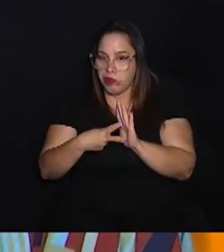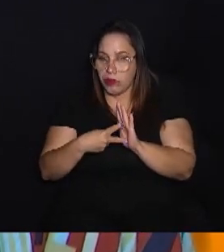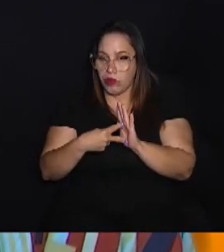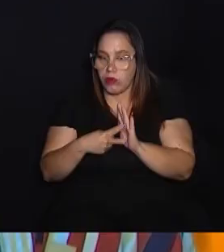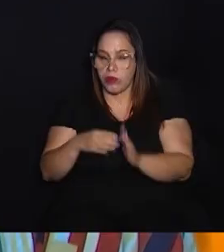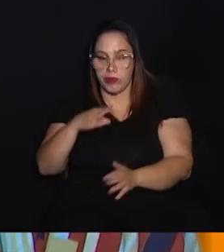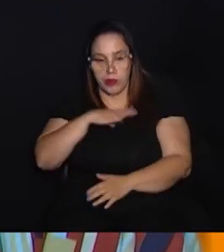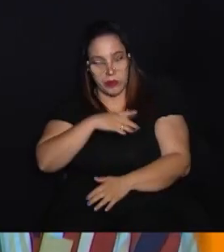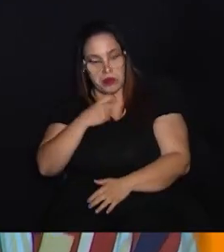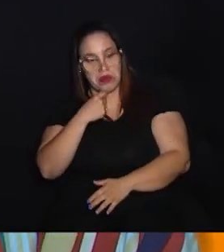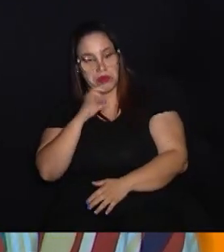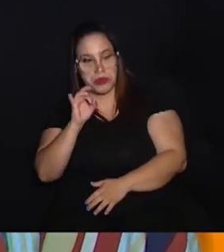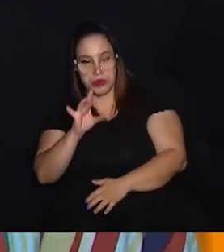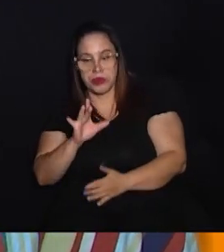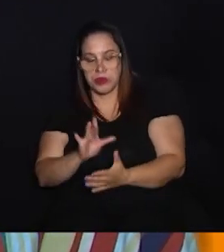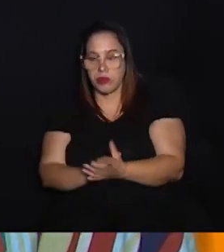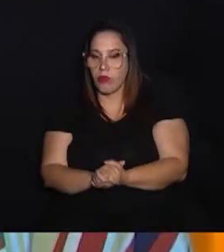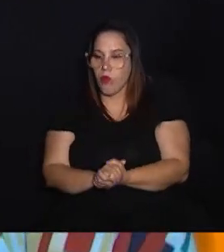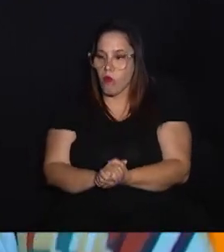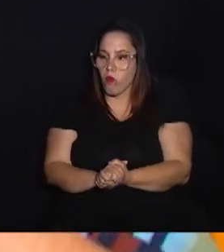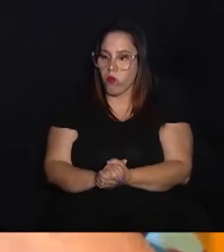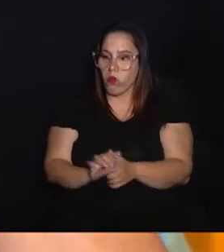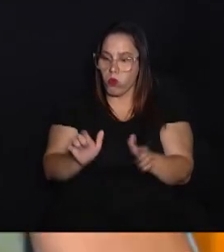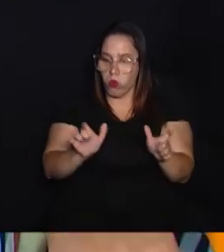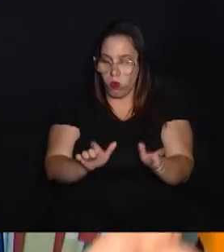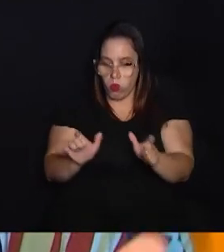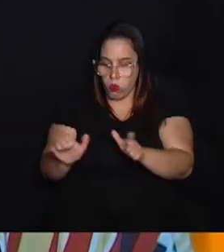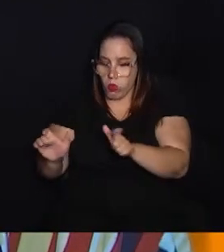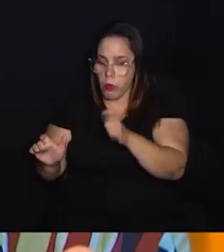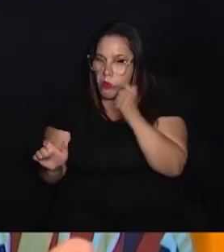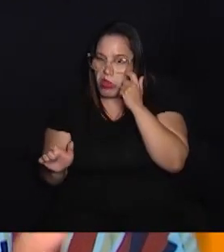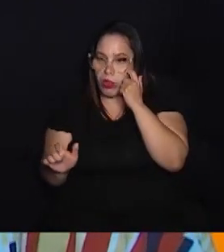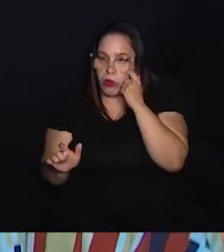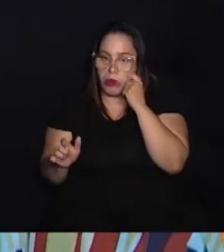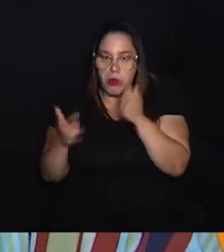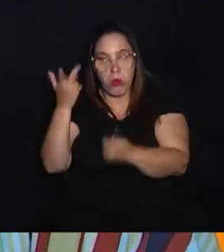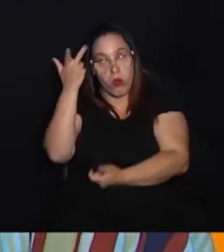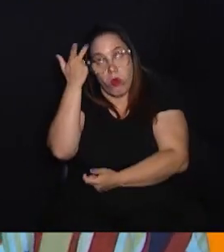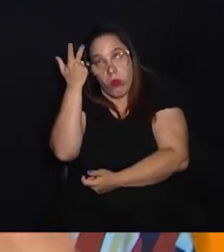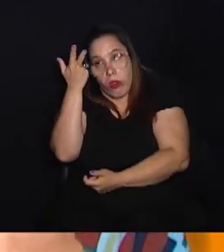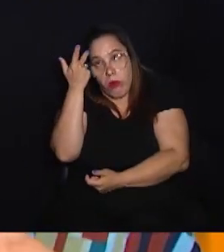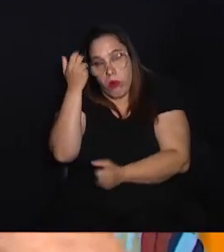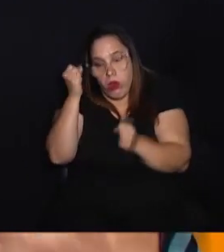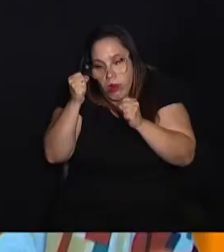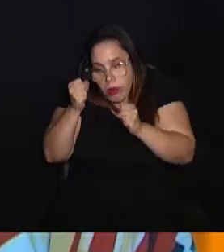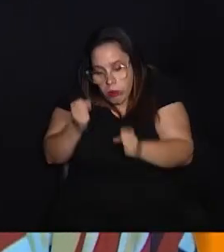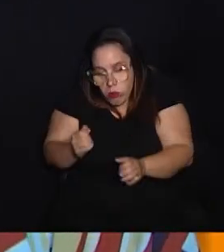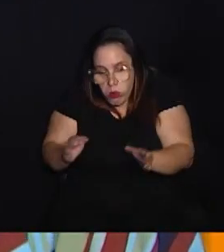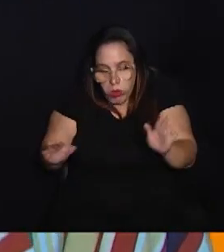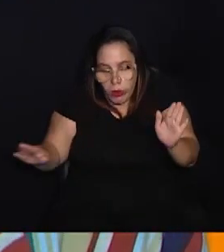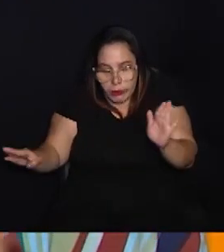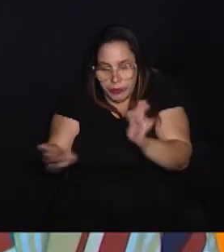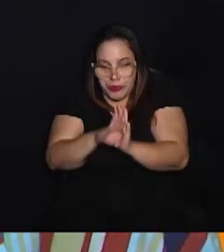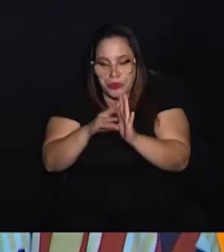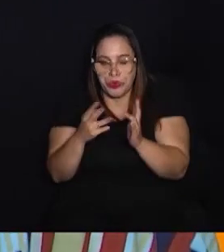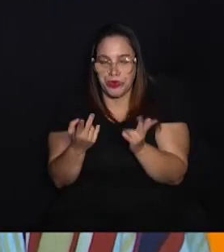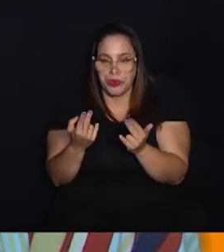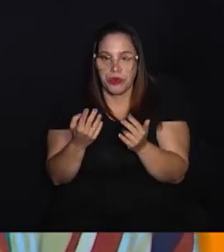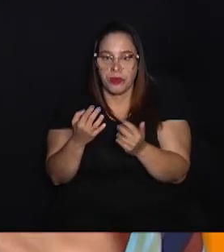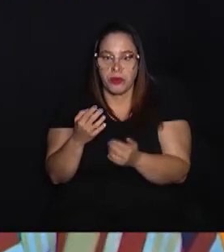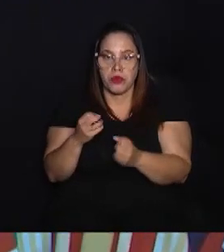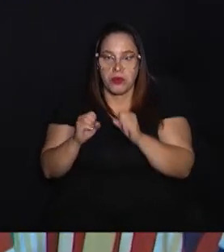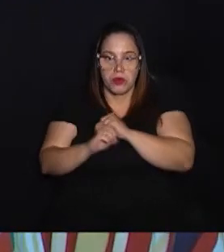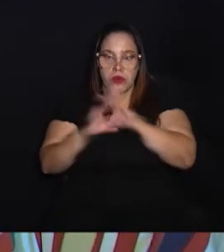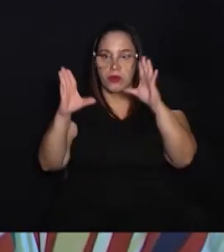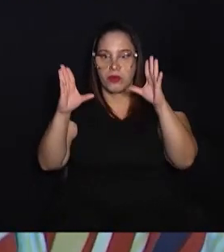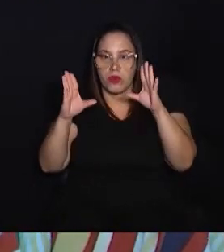cidade, né? A que as pessoas comuns podem ter acesso para ver alguma informação e, claro, nós